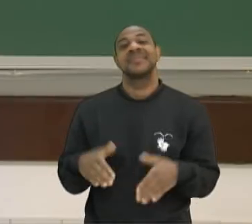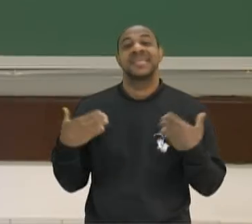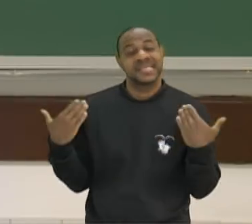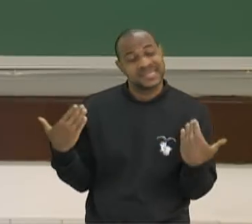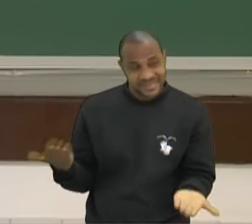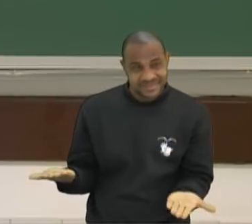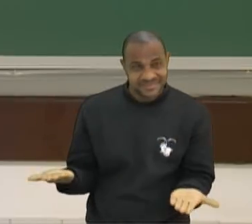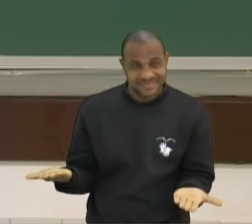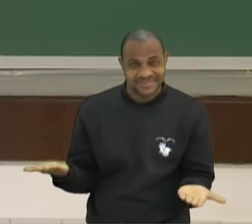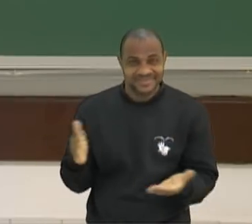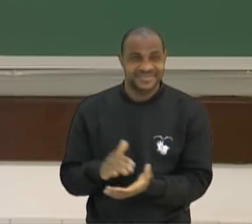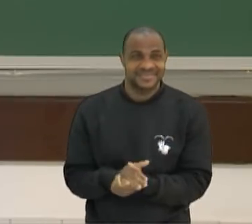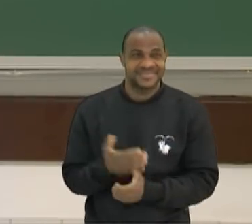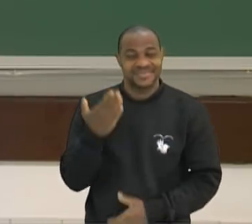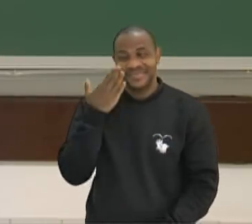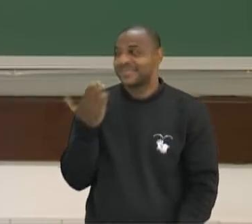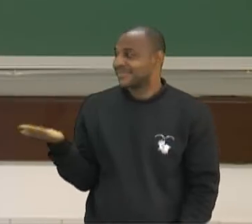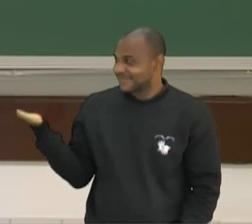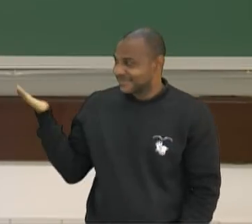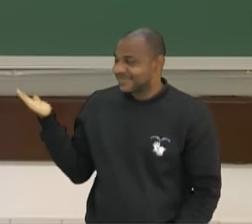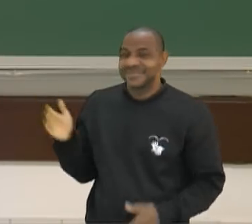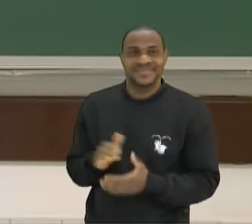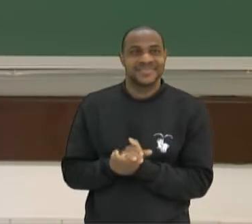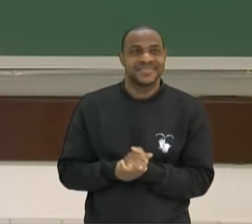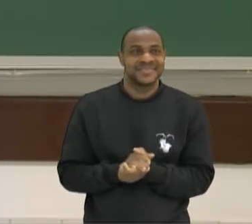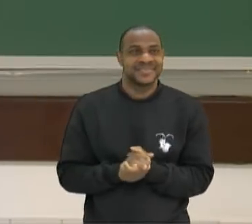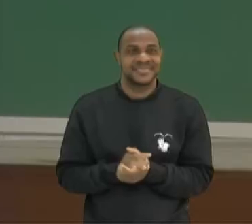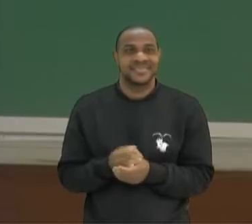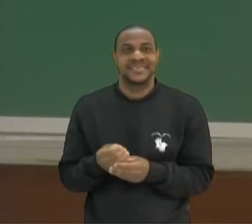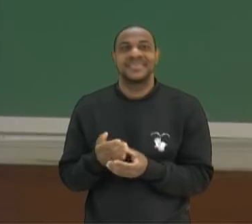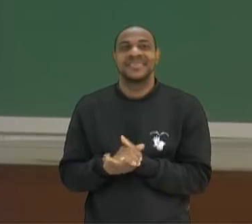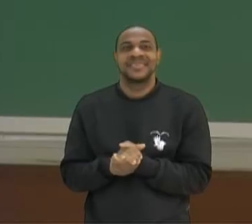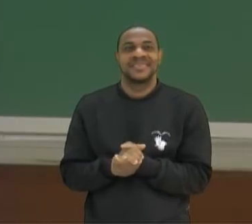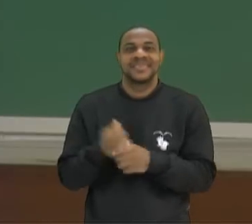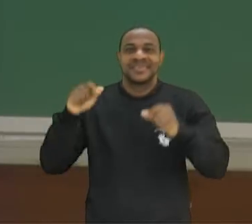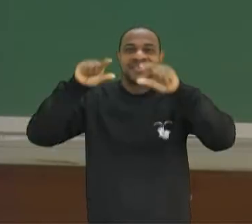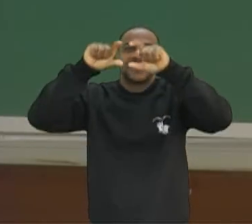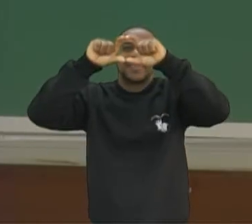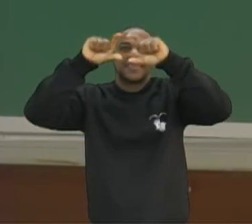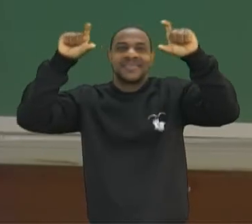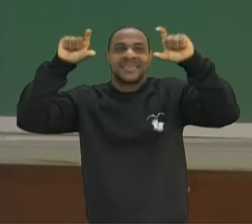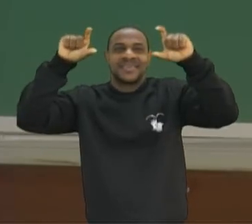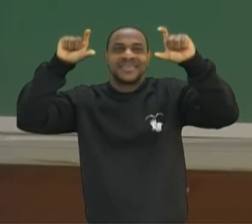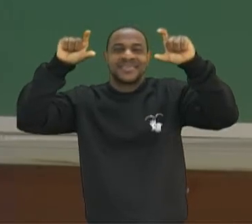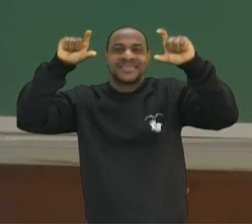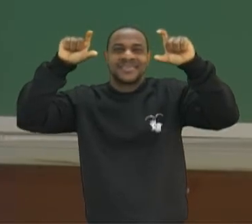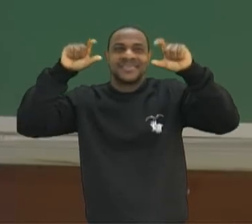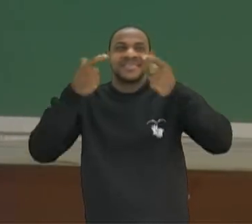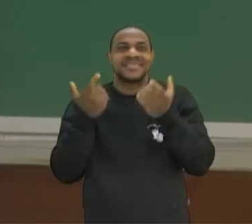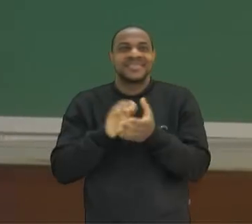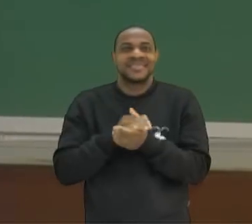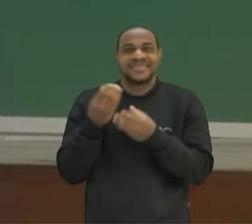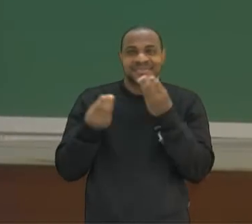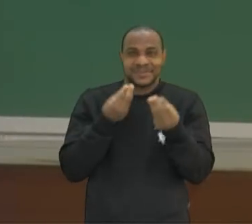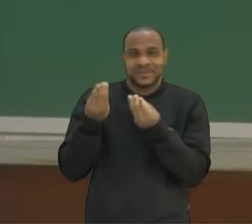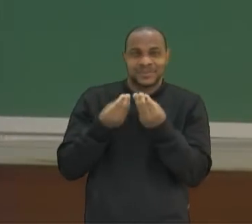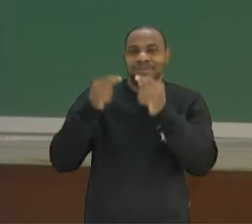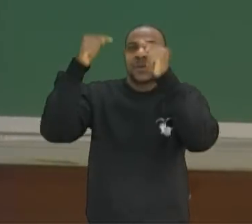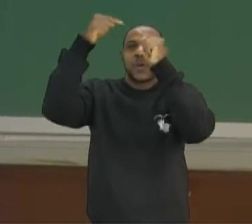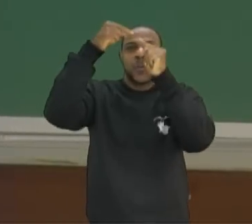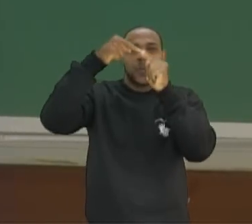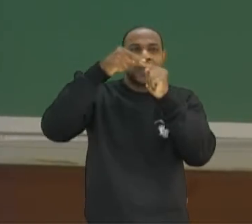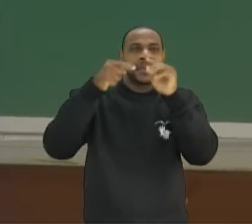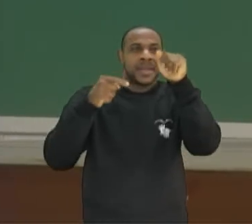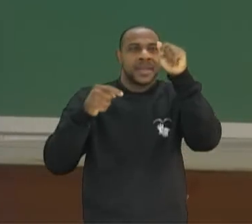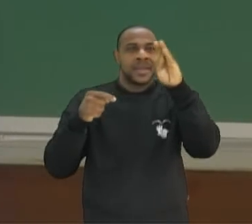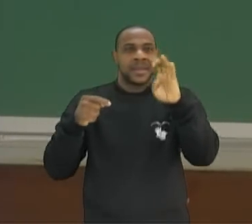Então, galerinha, vamos lá então? If you can fly, then run. If you can run, then walk. If you can walk, then crawl.